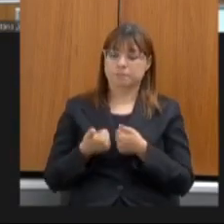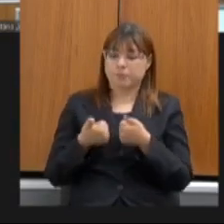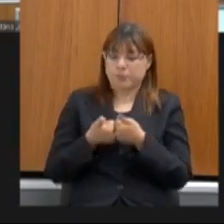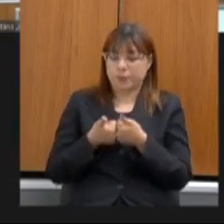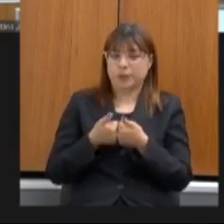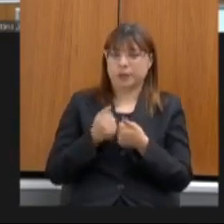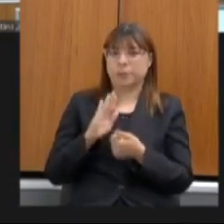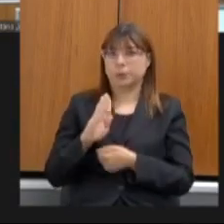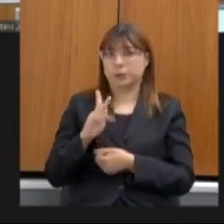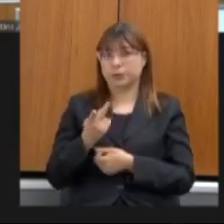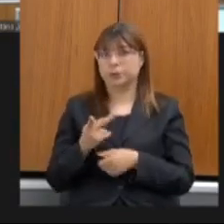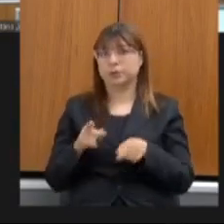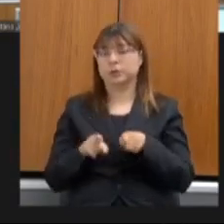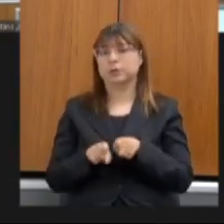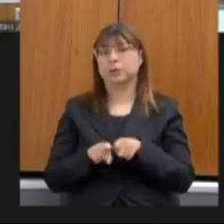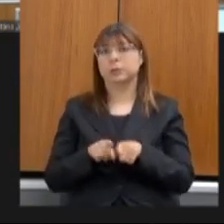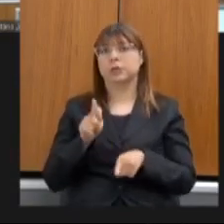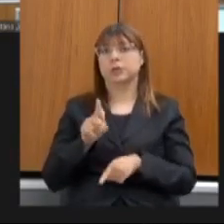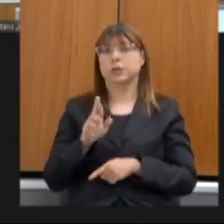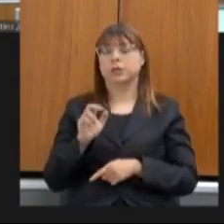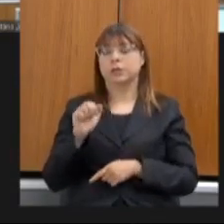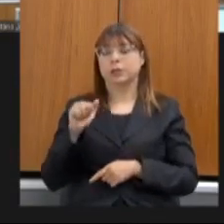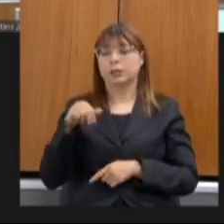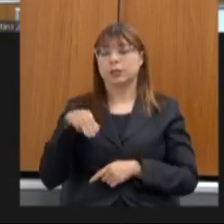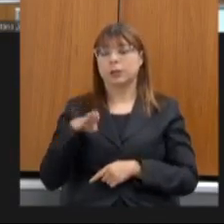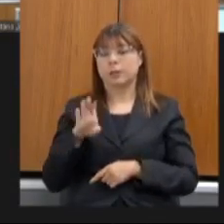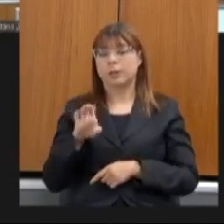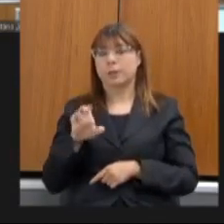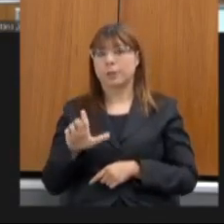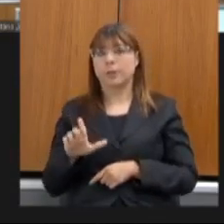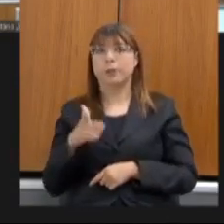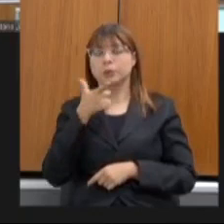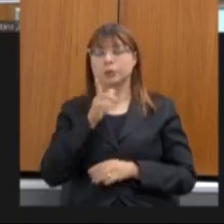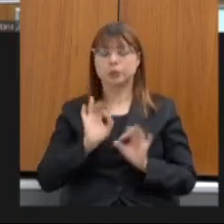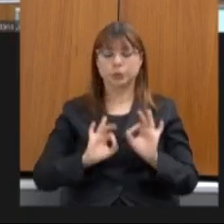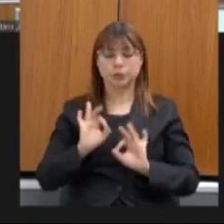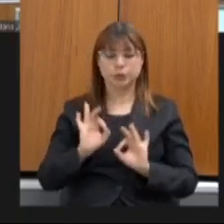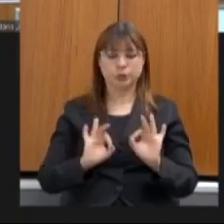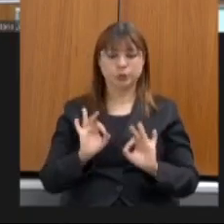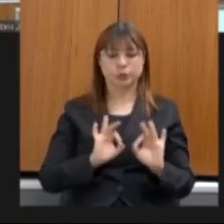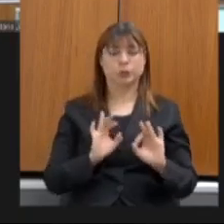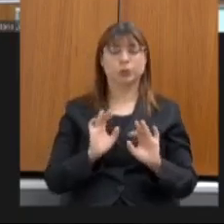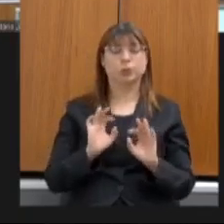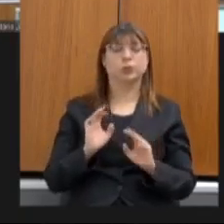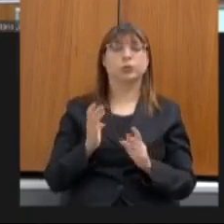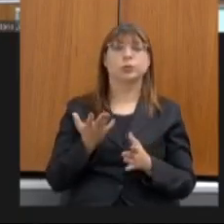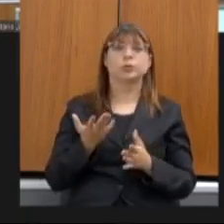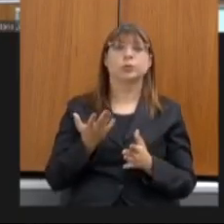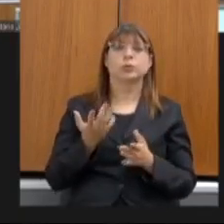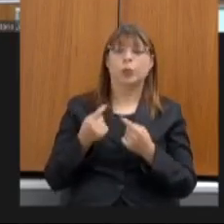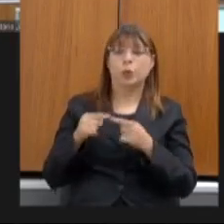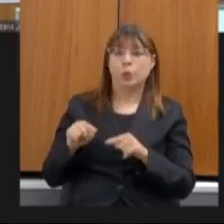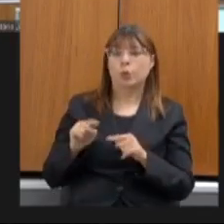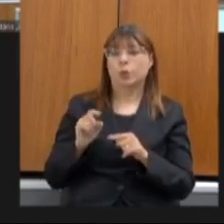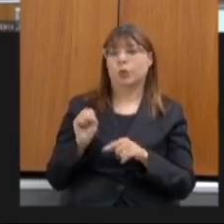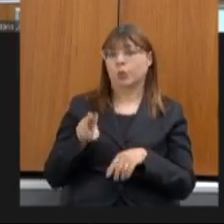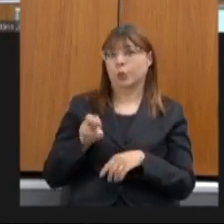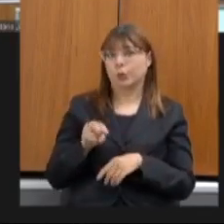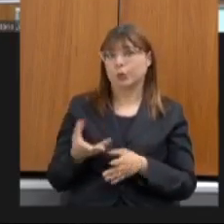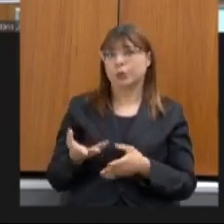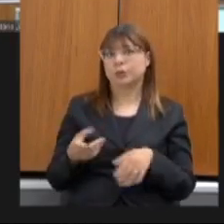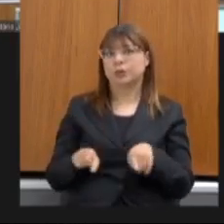e da Gran Bel também para a gente ter uma ação coordenada contra o vírus tivemos a revisão